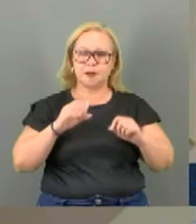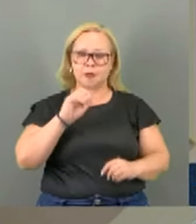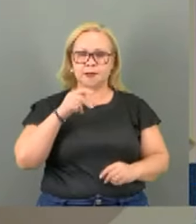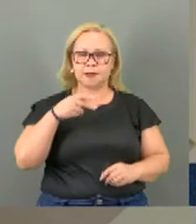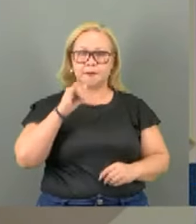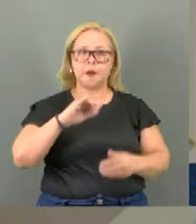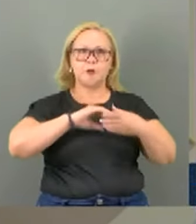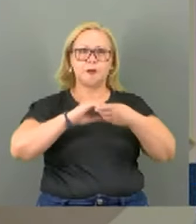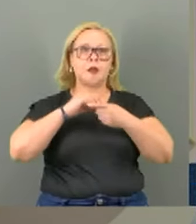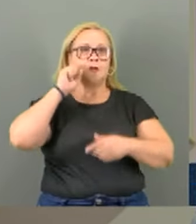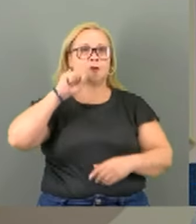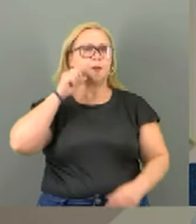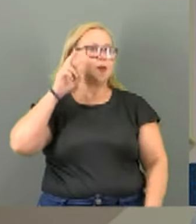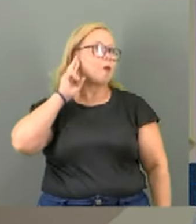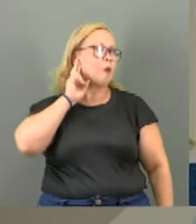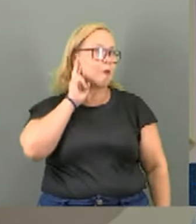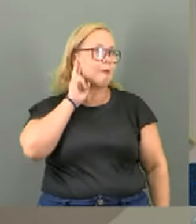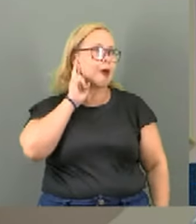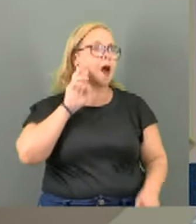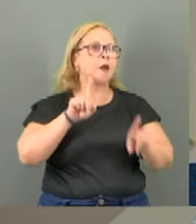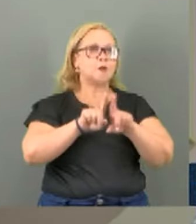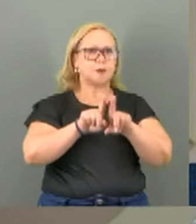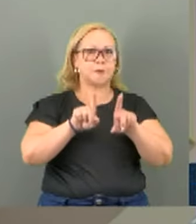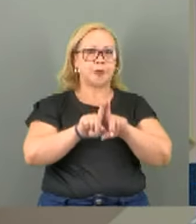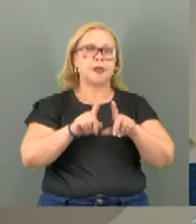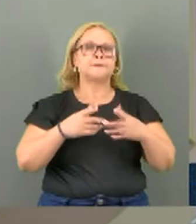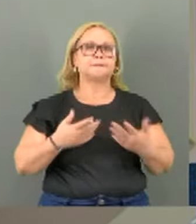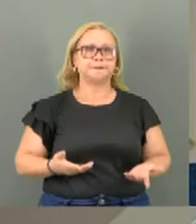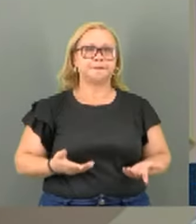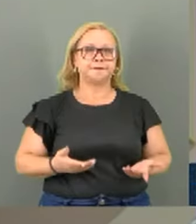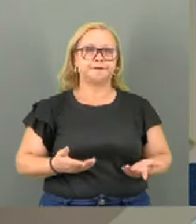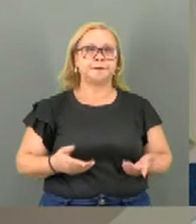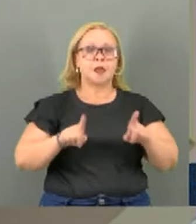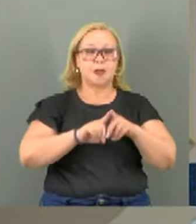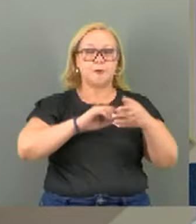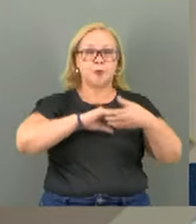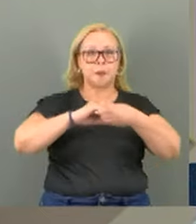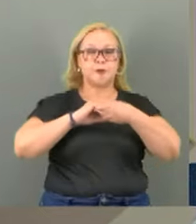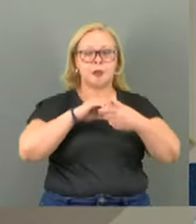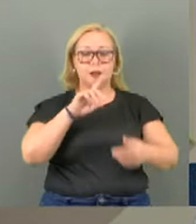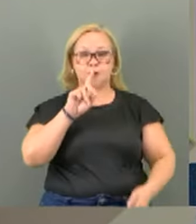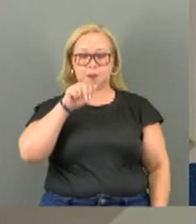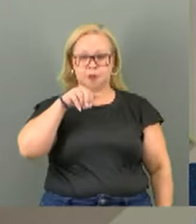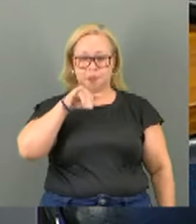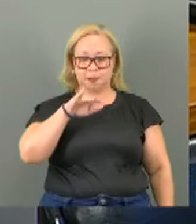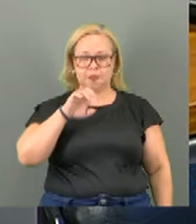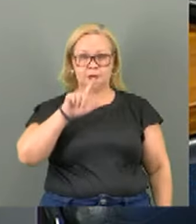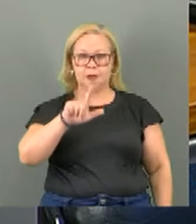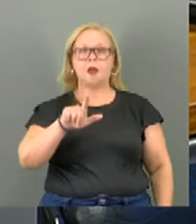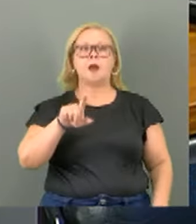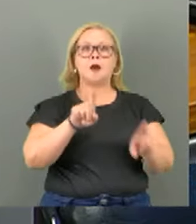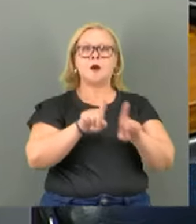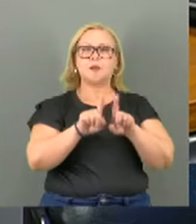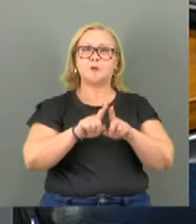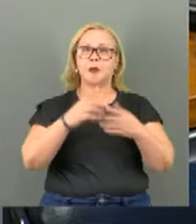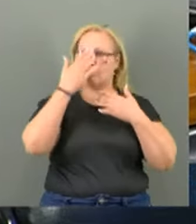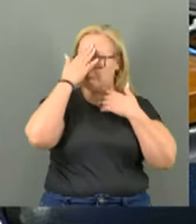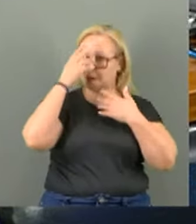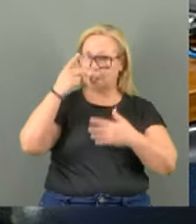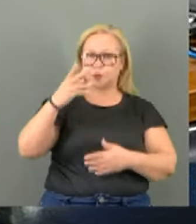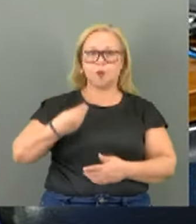cumprimentar o senador Romário também. Também cumprimentar o senhor Daniel Cola, muito obrigado pela sua presença.